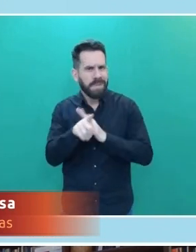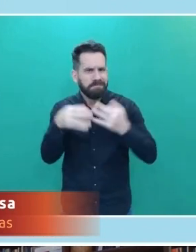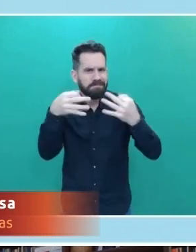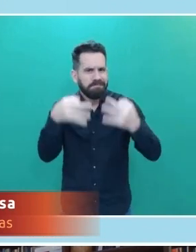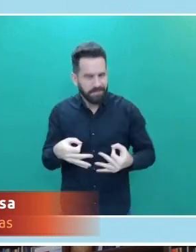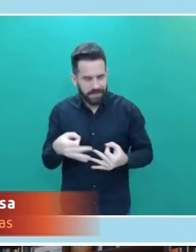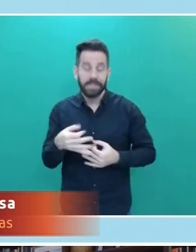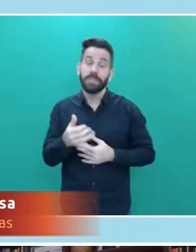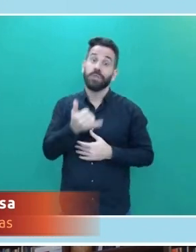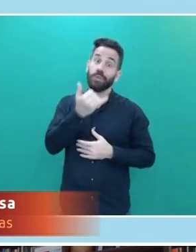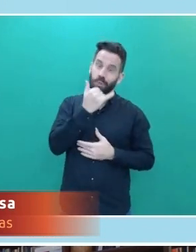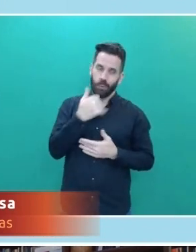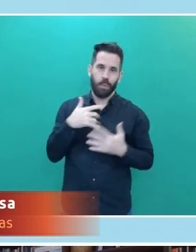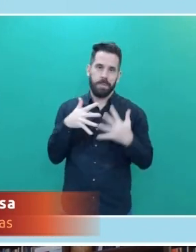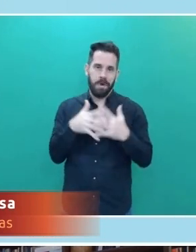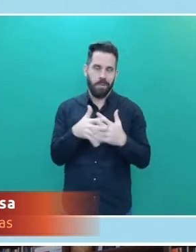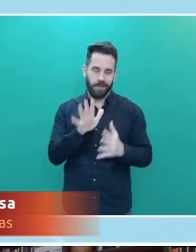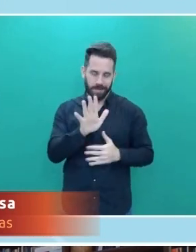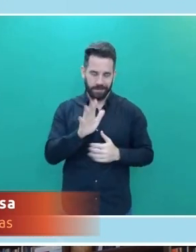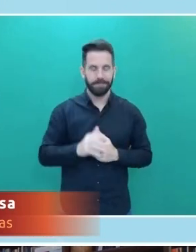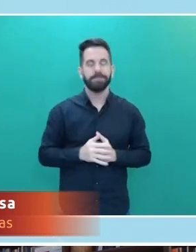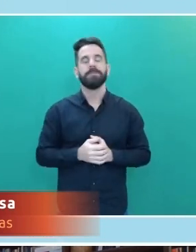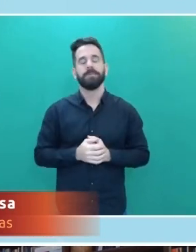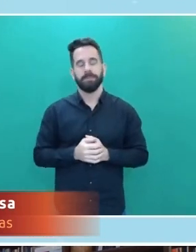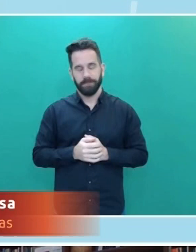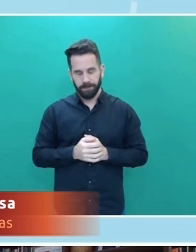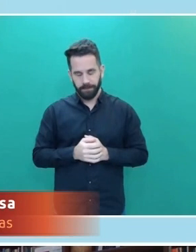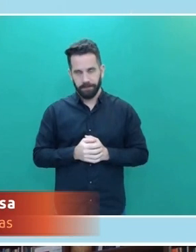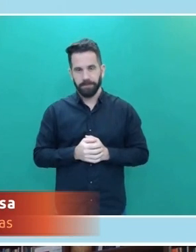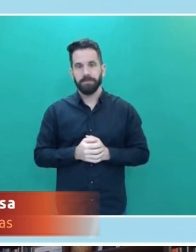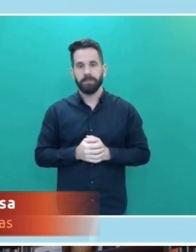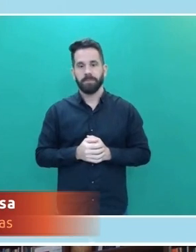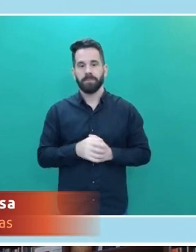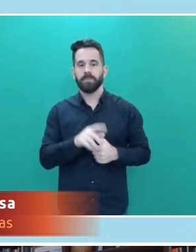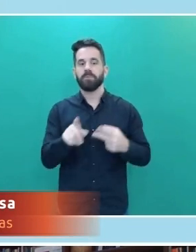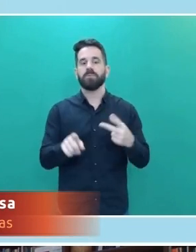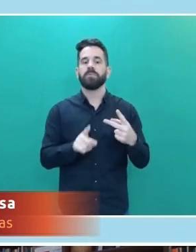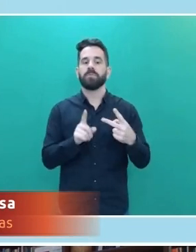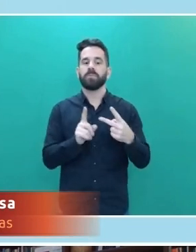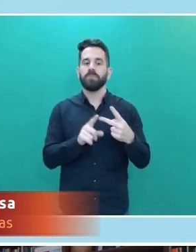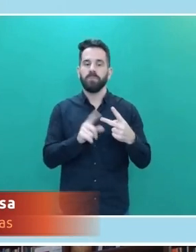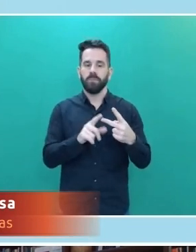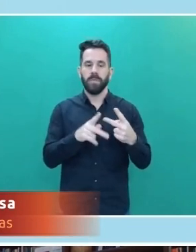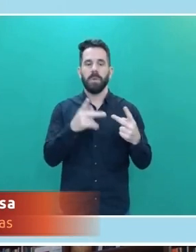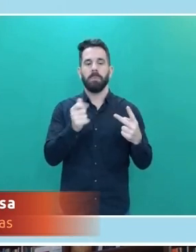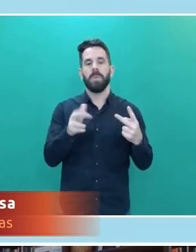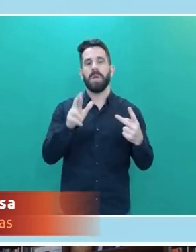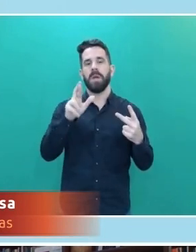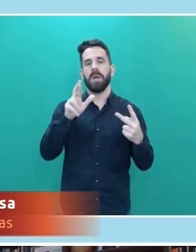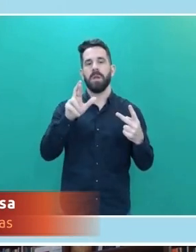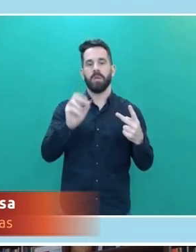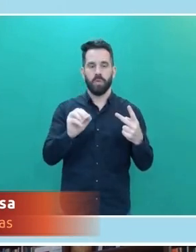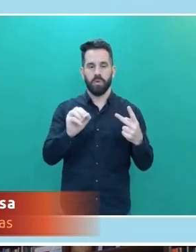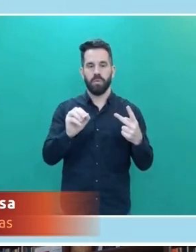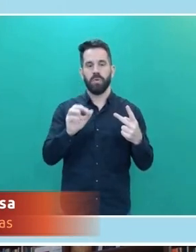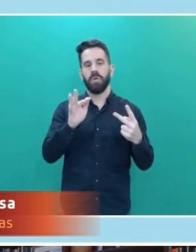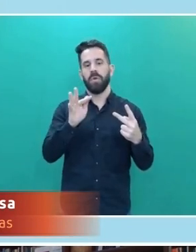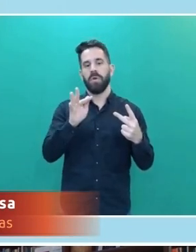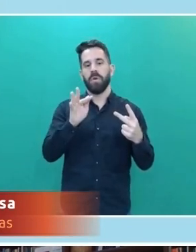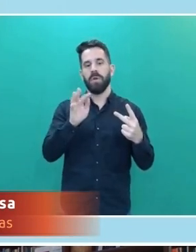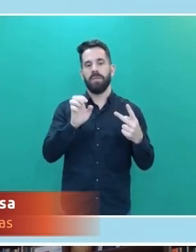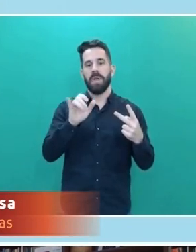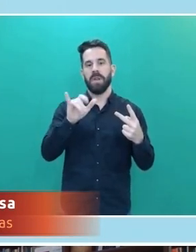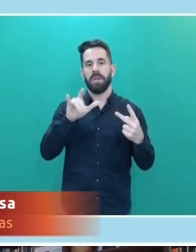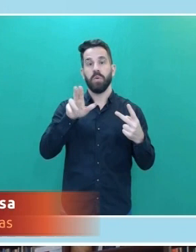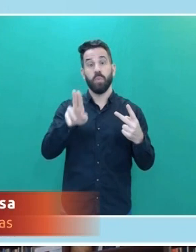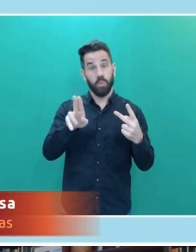obrigada e desculpa aí pela confusão. Bom, e o nosso outro entrevistado é o Pedro Feliu, professor